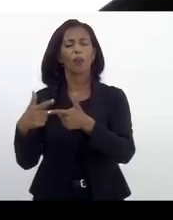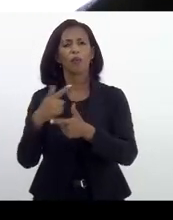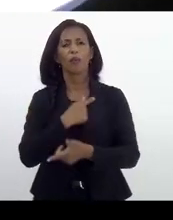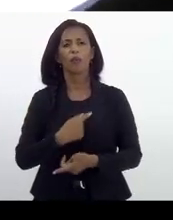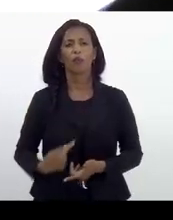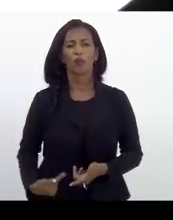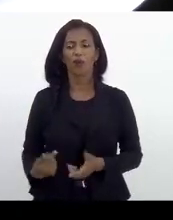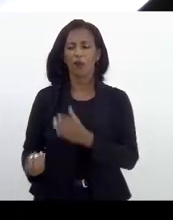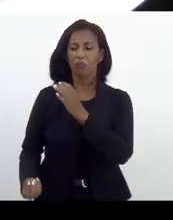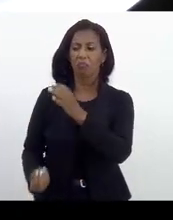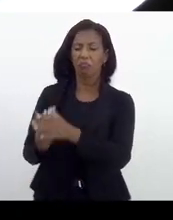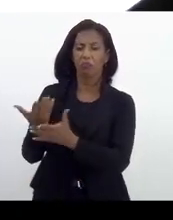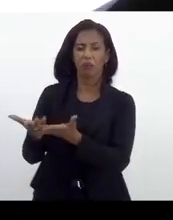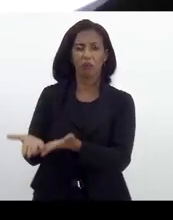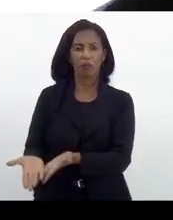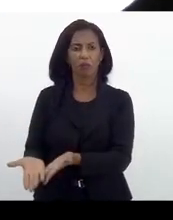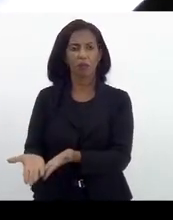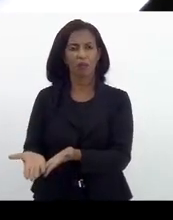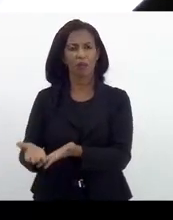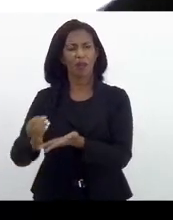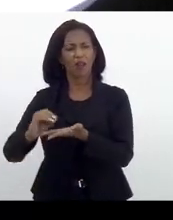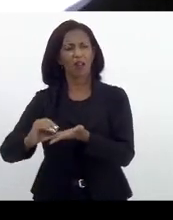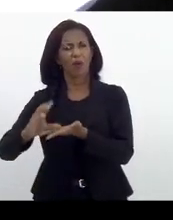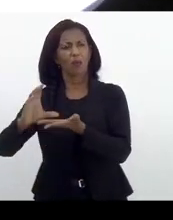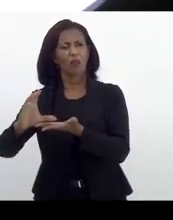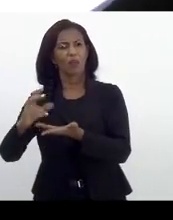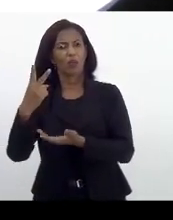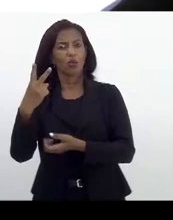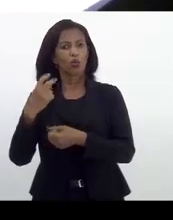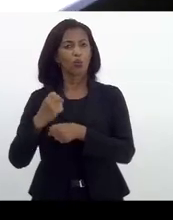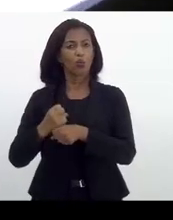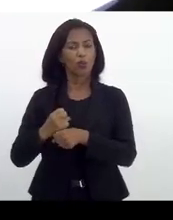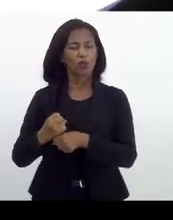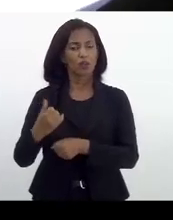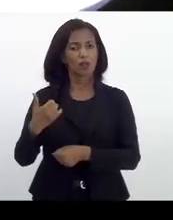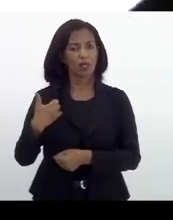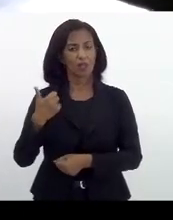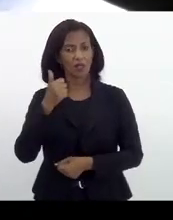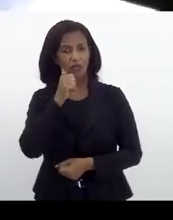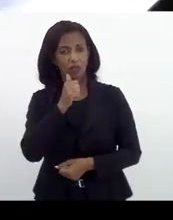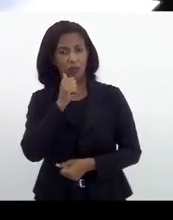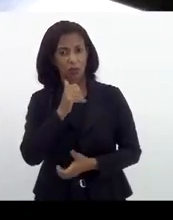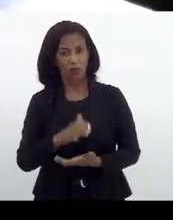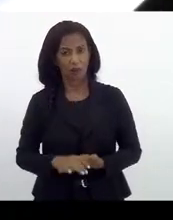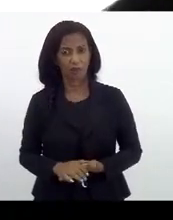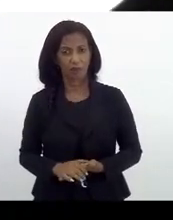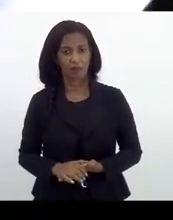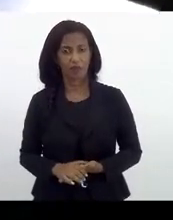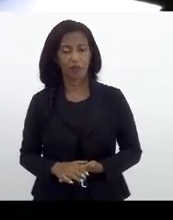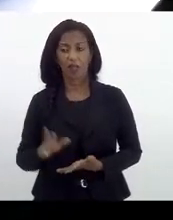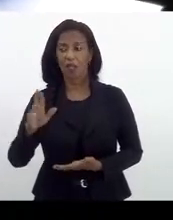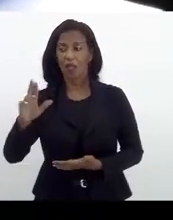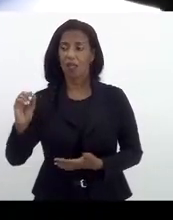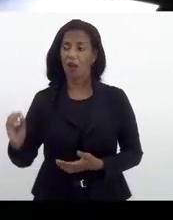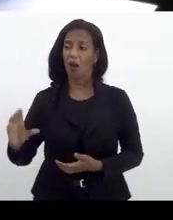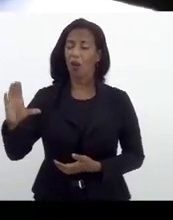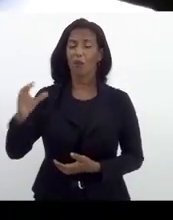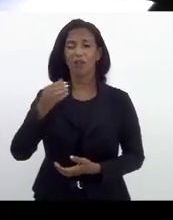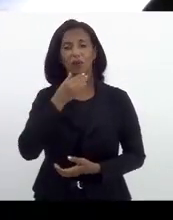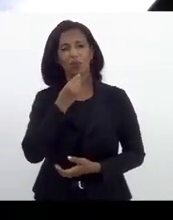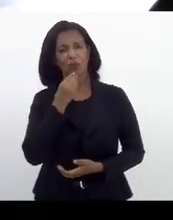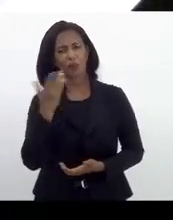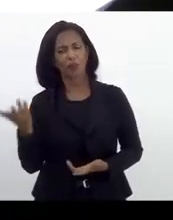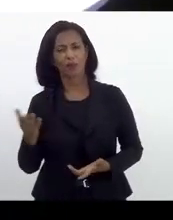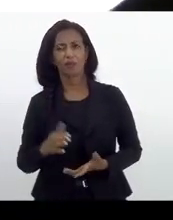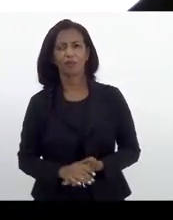o governo criou para aumentar 2 anos na idade da mulher e não aumentar a idade do homem